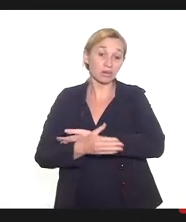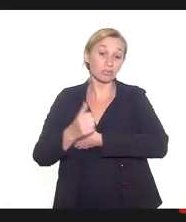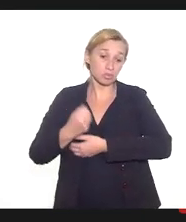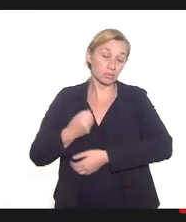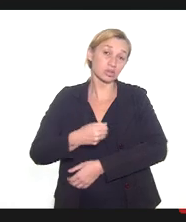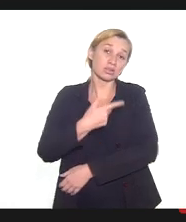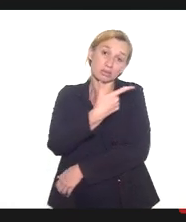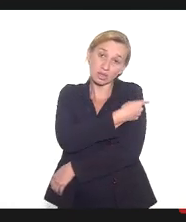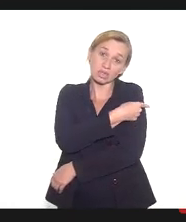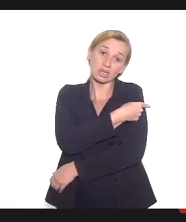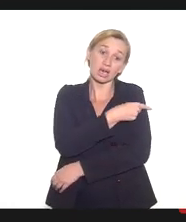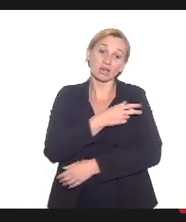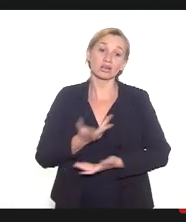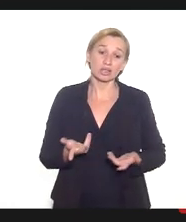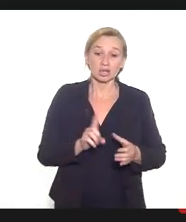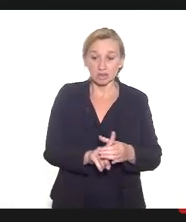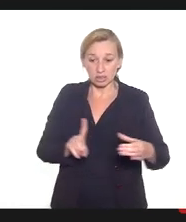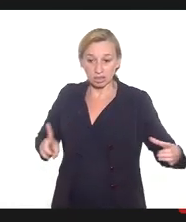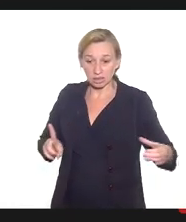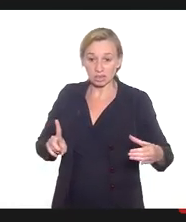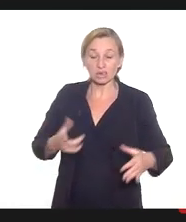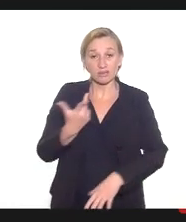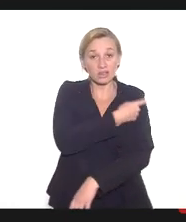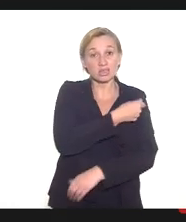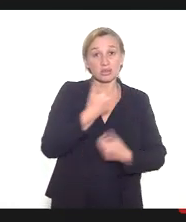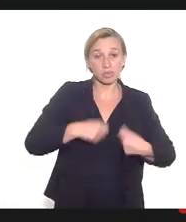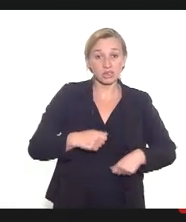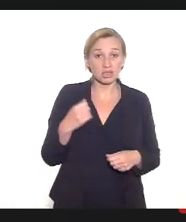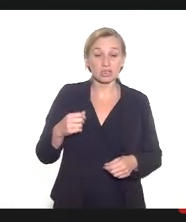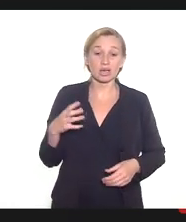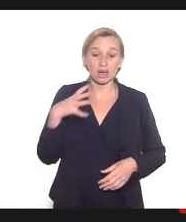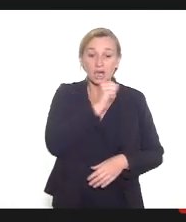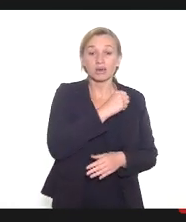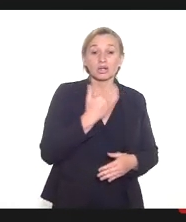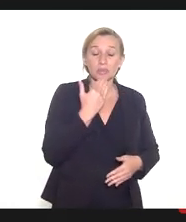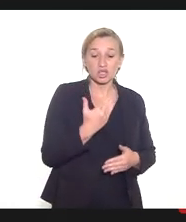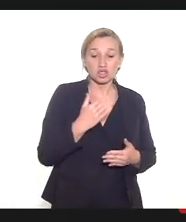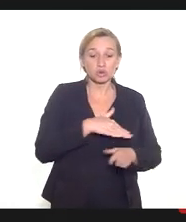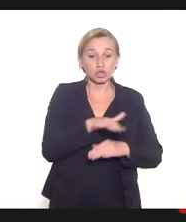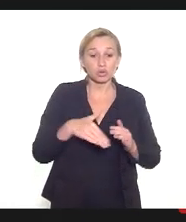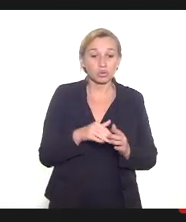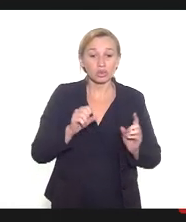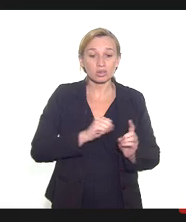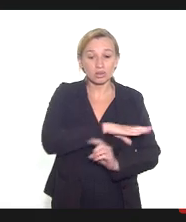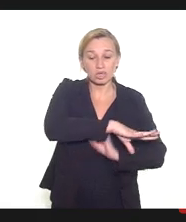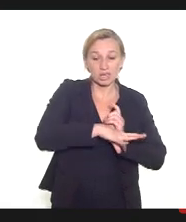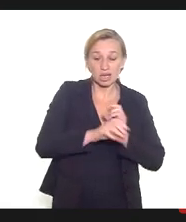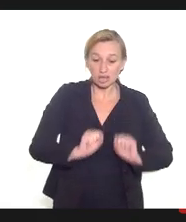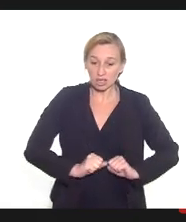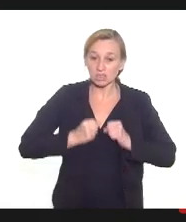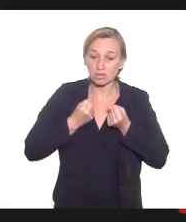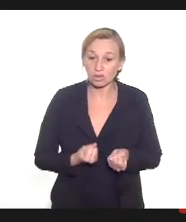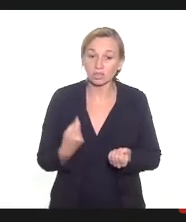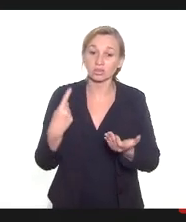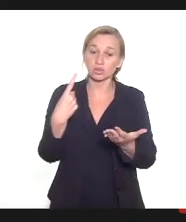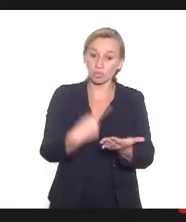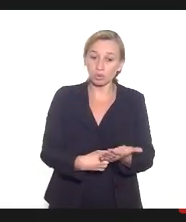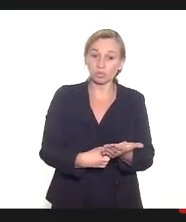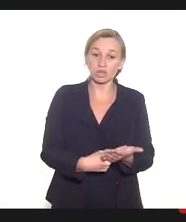e são distanciamento social e vacinas tão a gente insiste que toda sociedade tem que se empenhar nesse compromisso